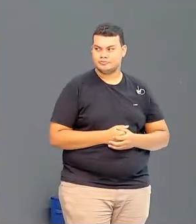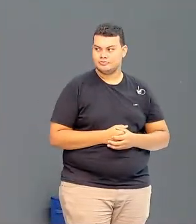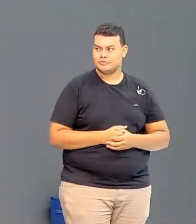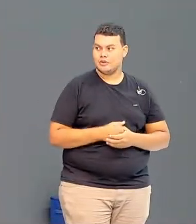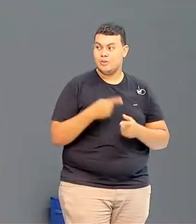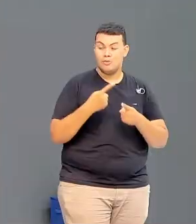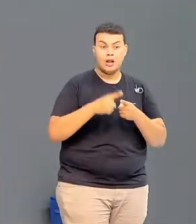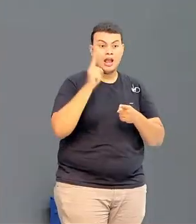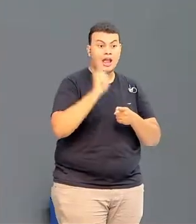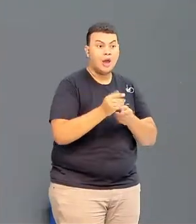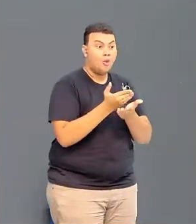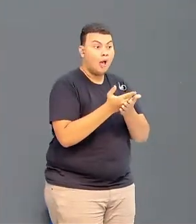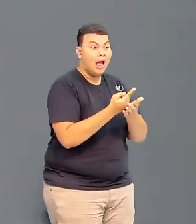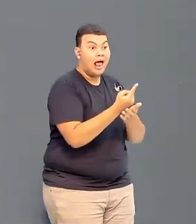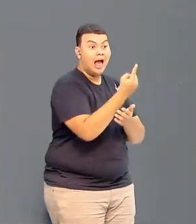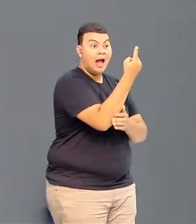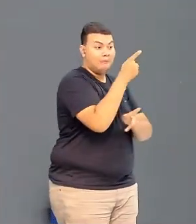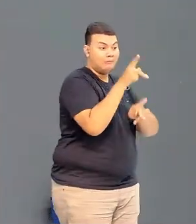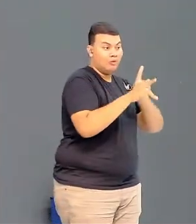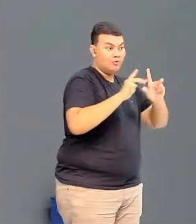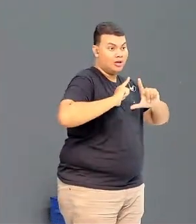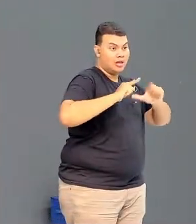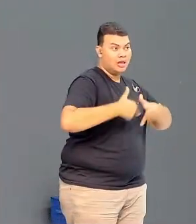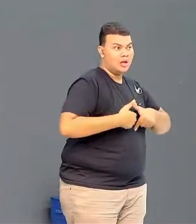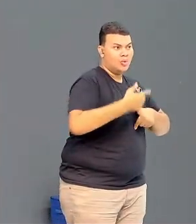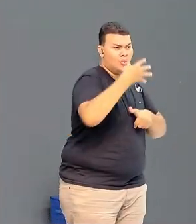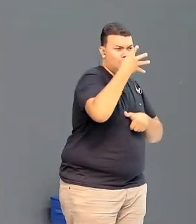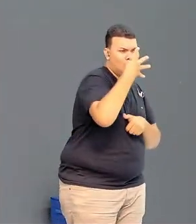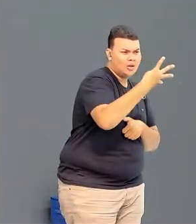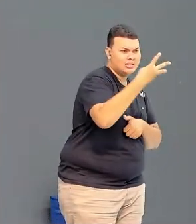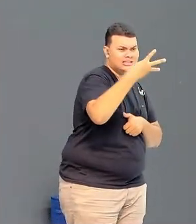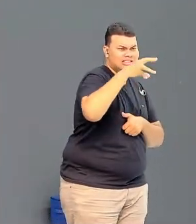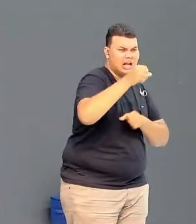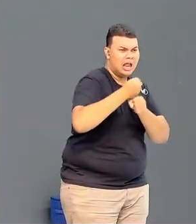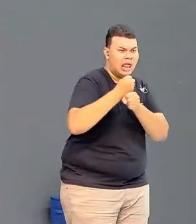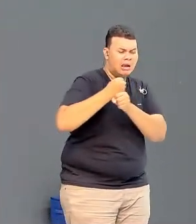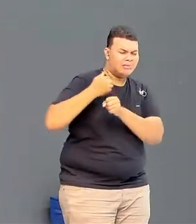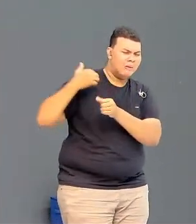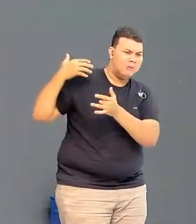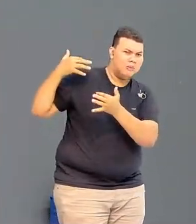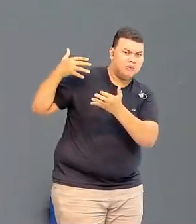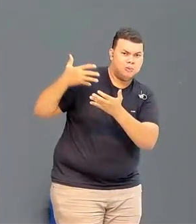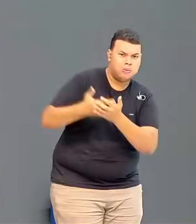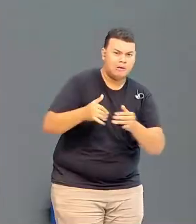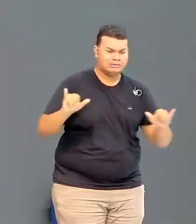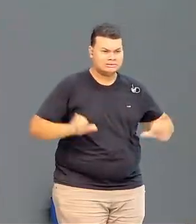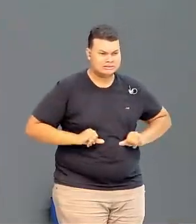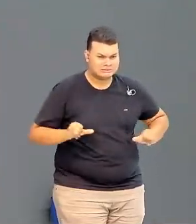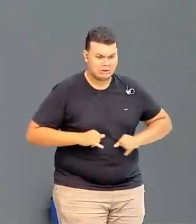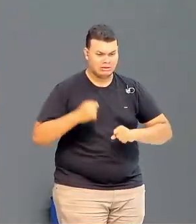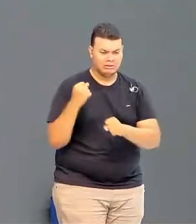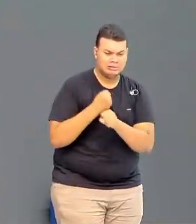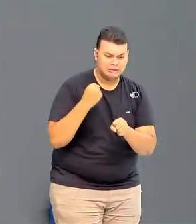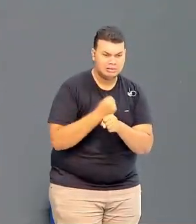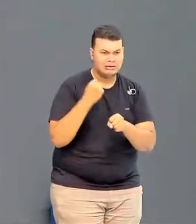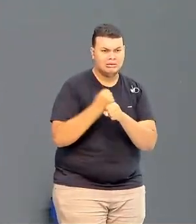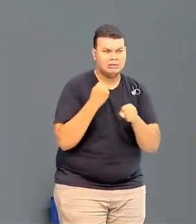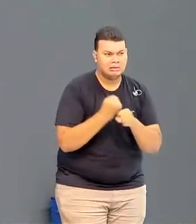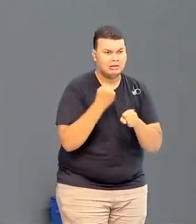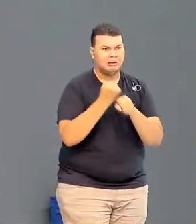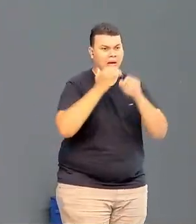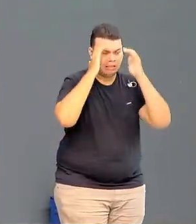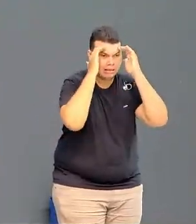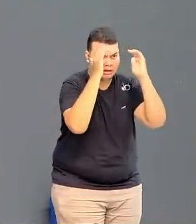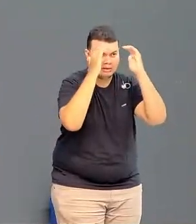Porque foi o que aconteceu com o povo de Israel. 430 anos o povo escravo fazendo tijolo para os egípcios, sendo